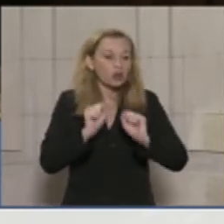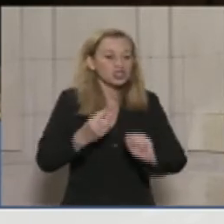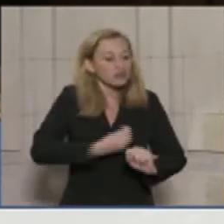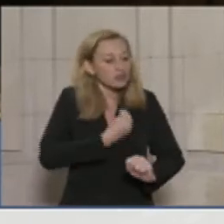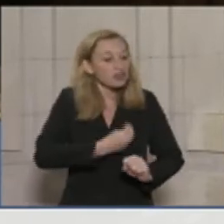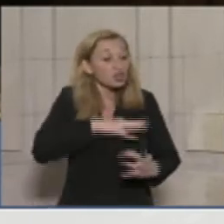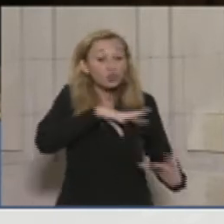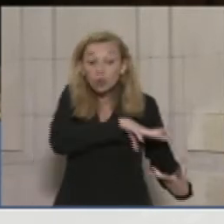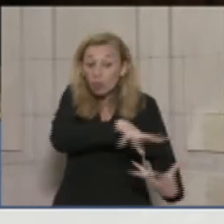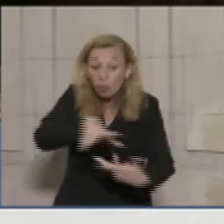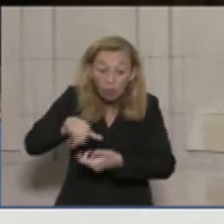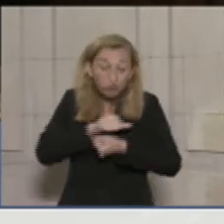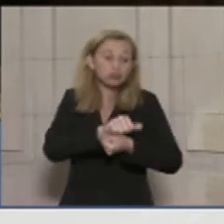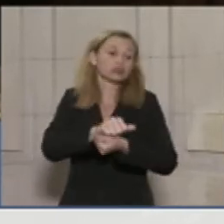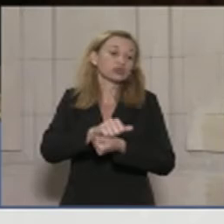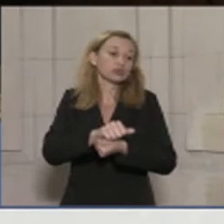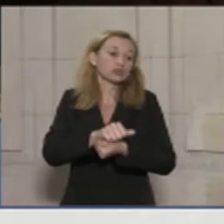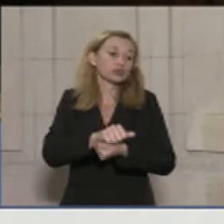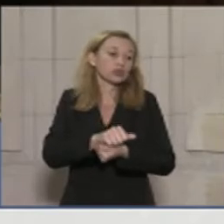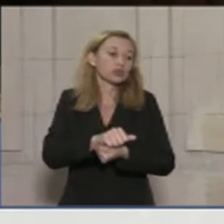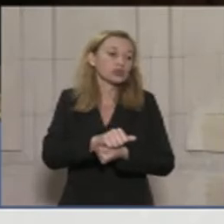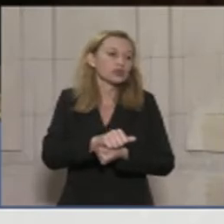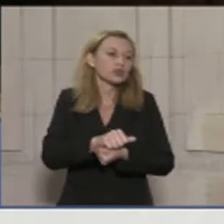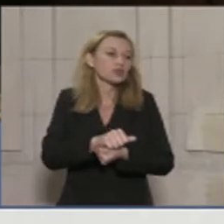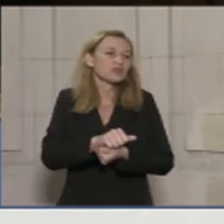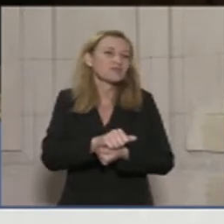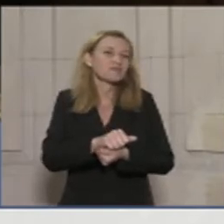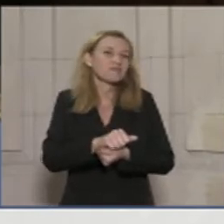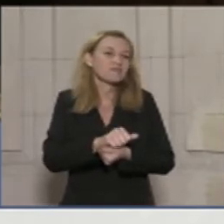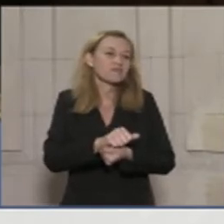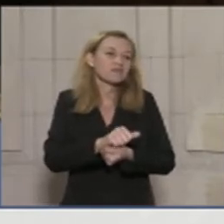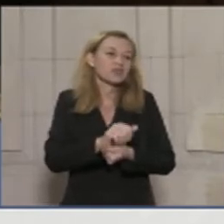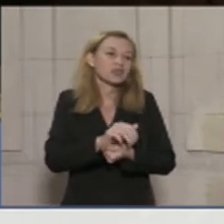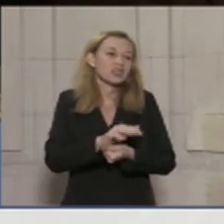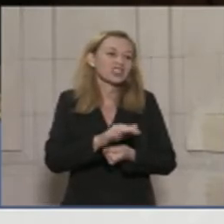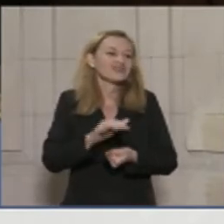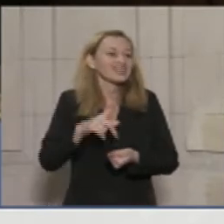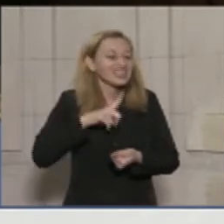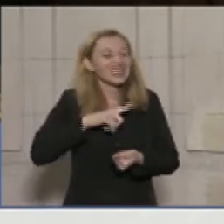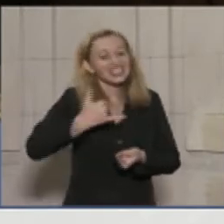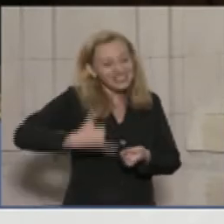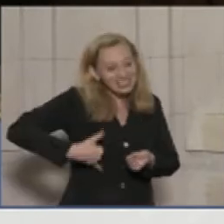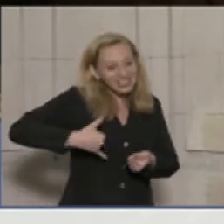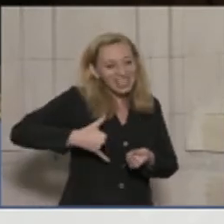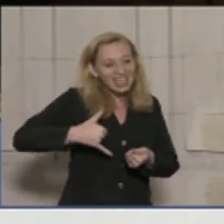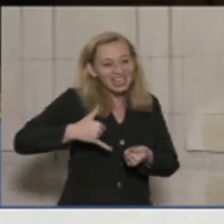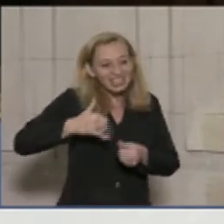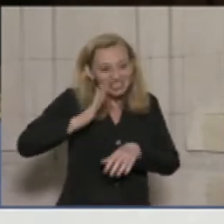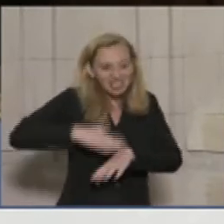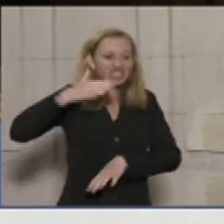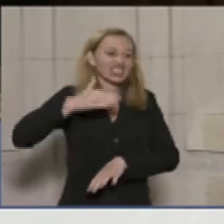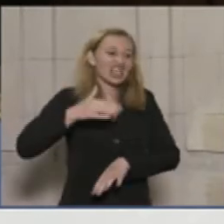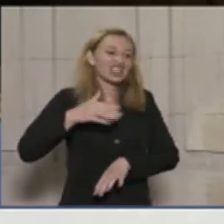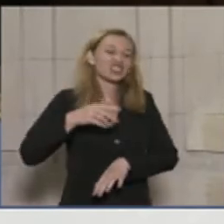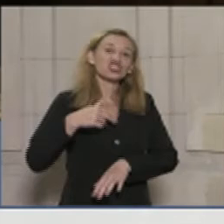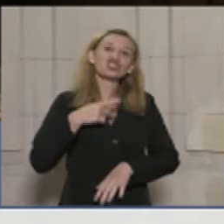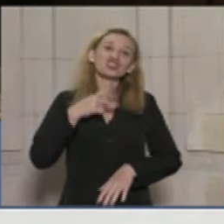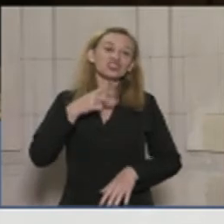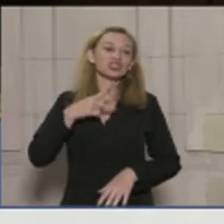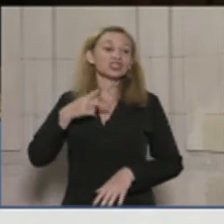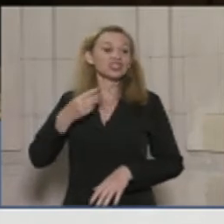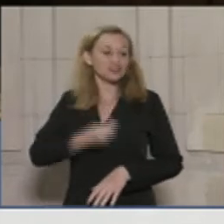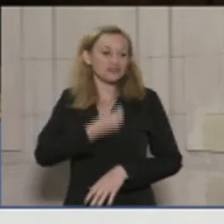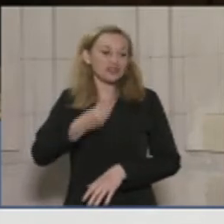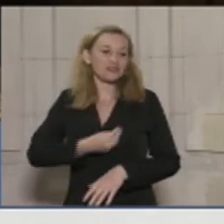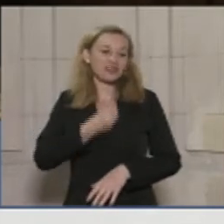pelo menos, deputado, com a dignidade de viver de cabeça erguida,